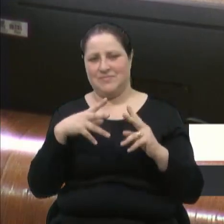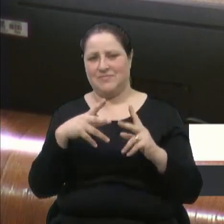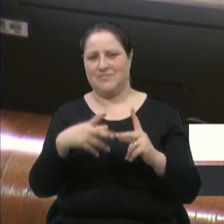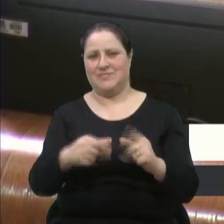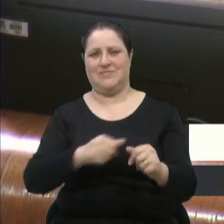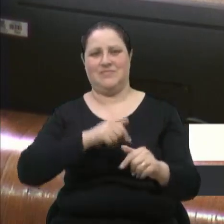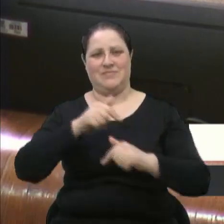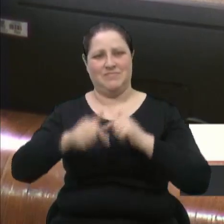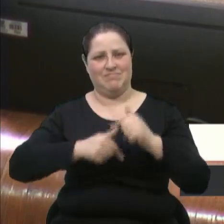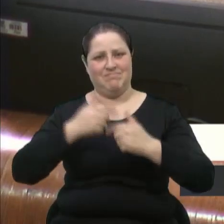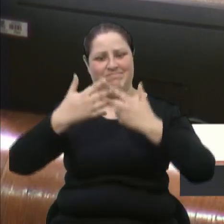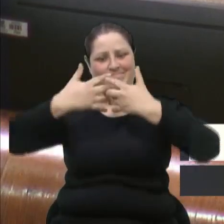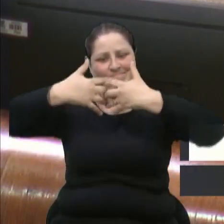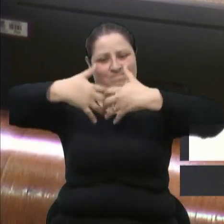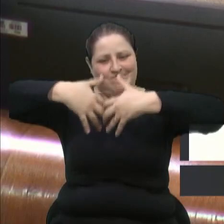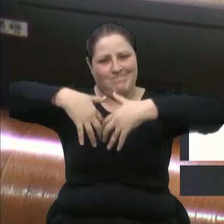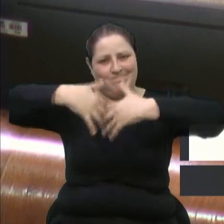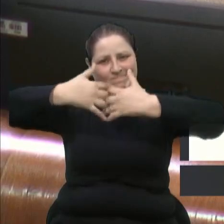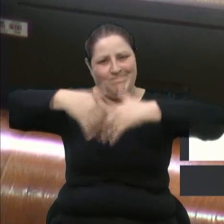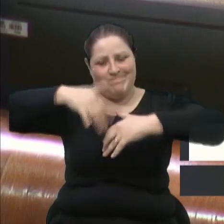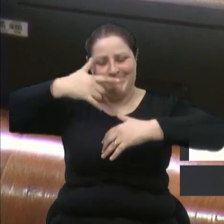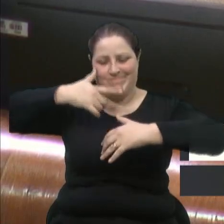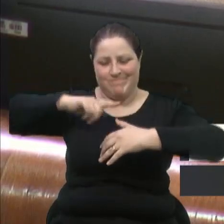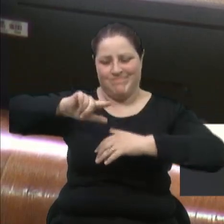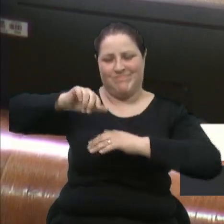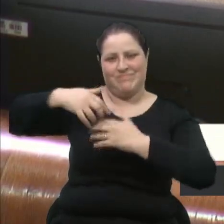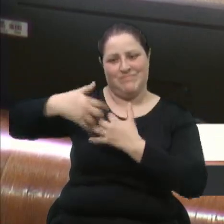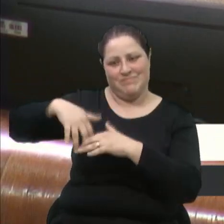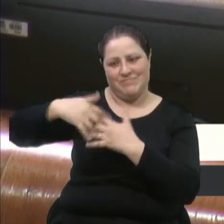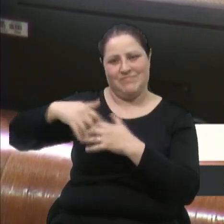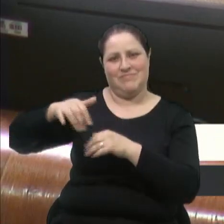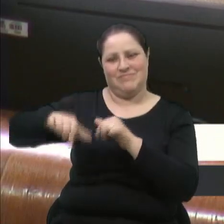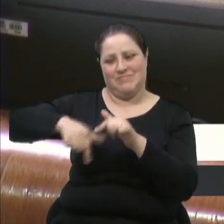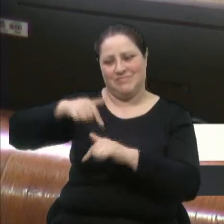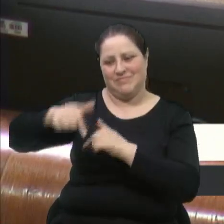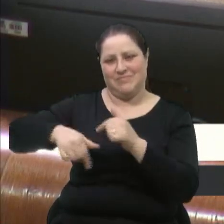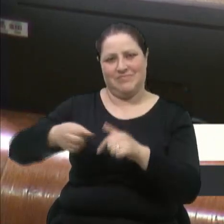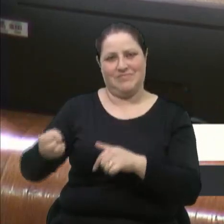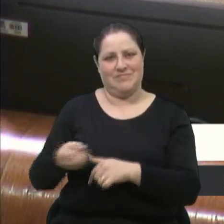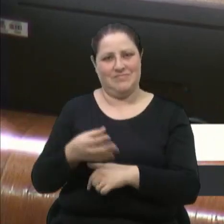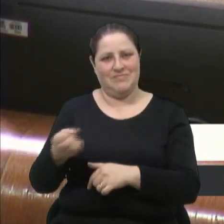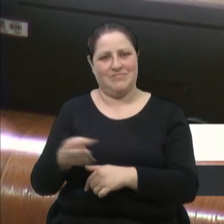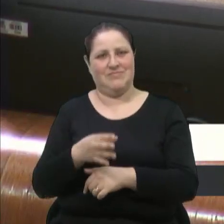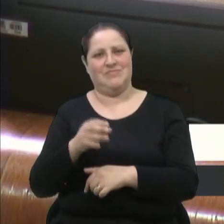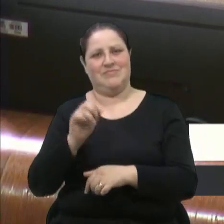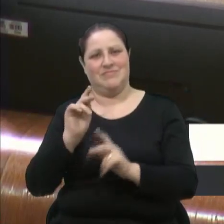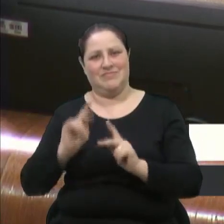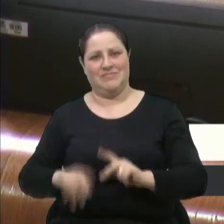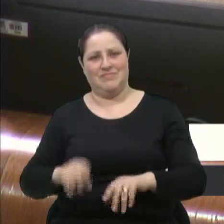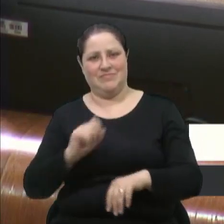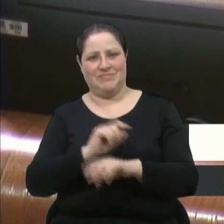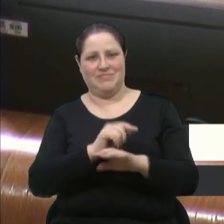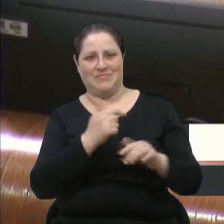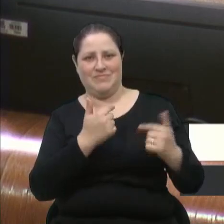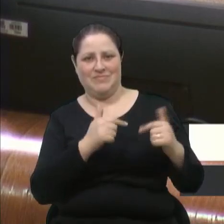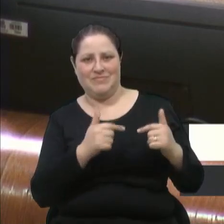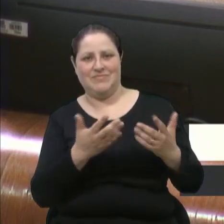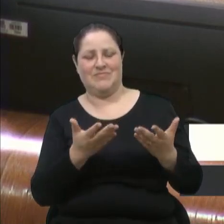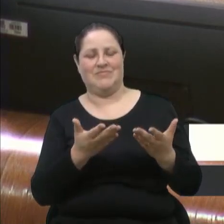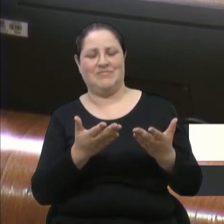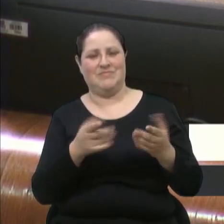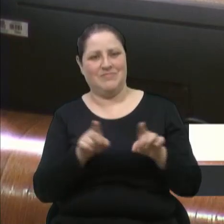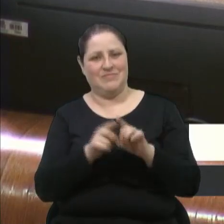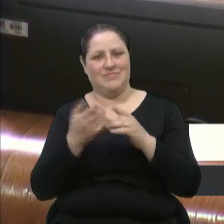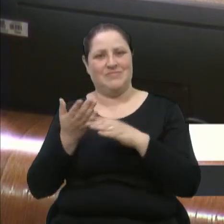uma engrenagem que faz com que a roda gire, gerando novas oportunidades, novos empregos e, principalmente, auxiliando